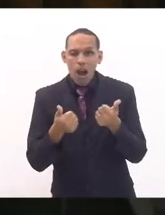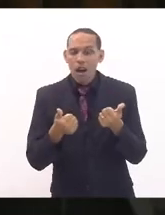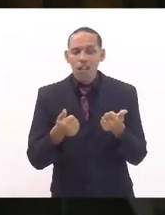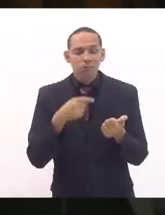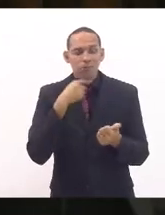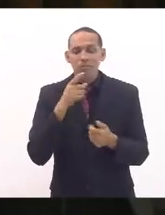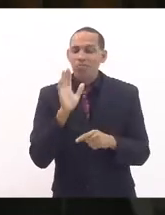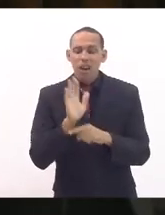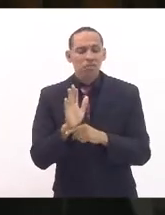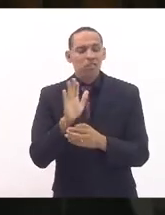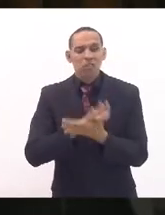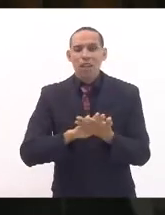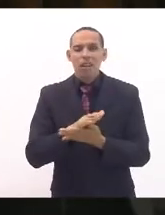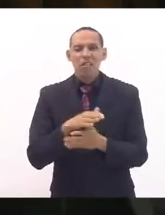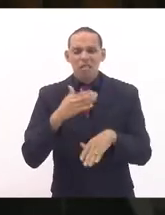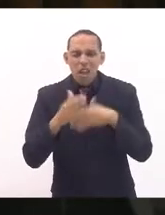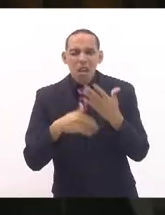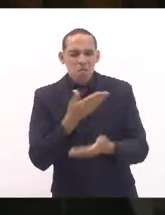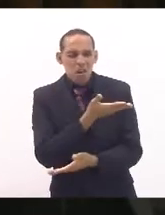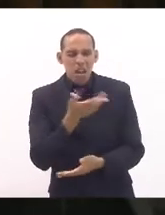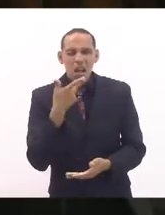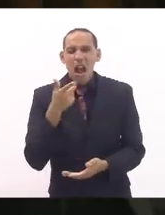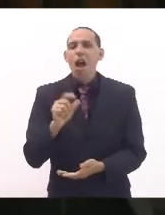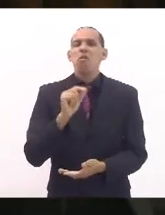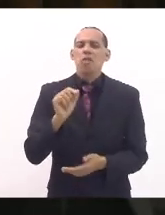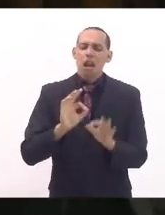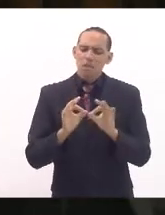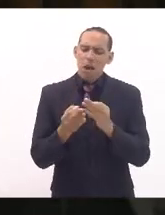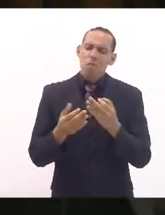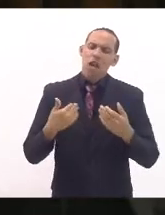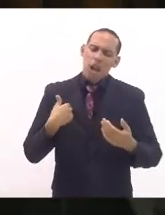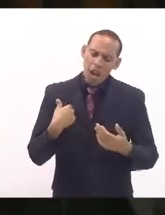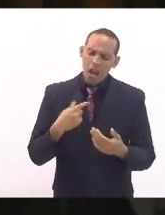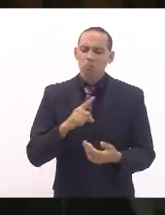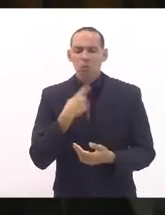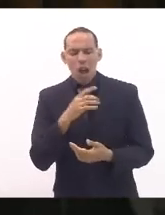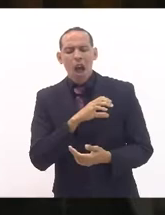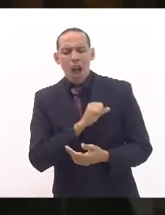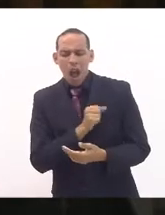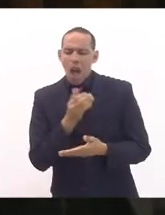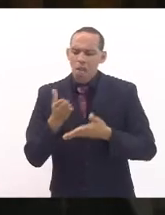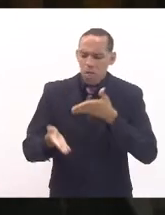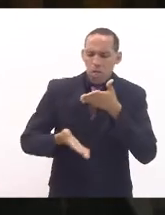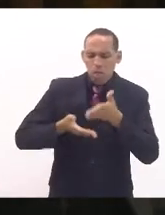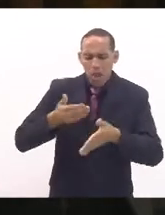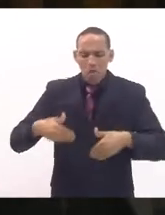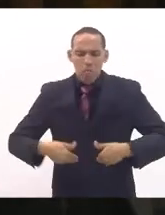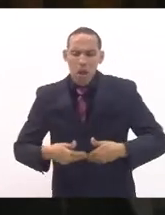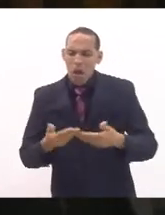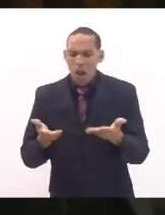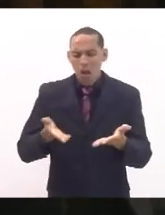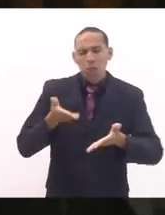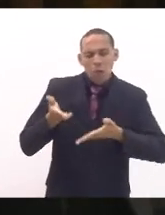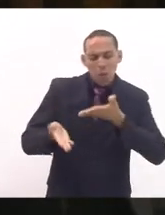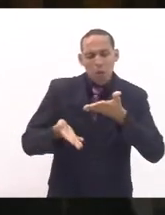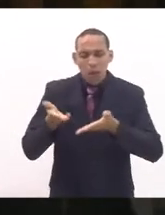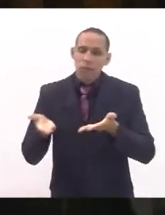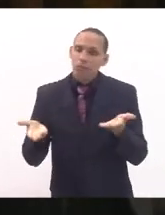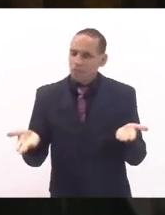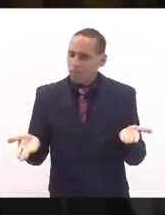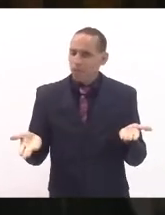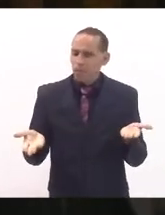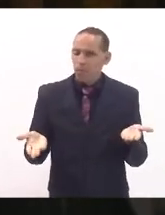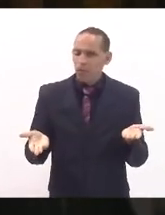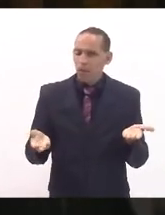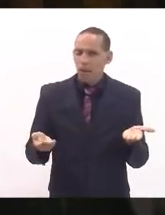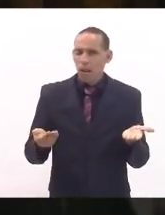esses deputados vêm dizer que são a favor da família, das famílias com fome, das famílias mal alimentadas, das